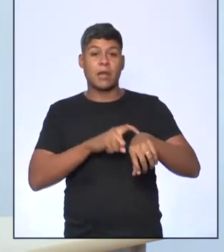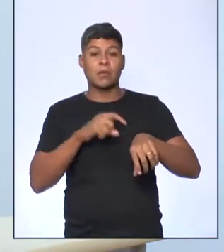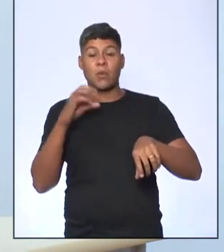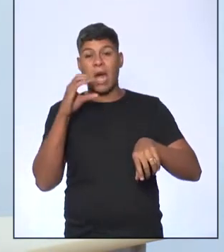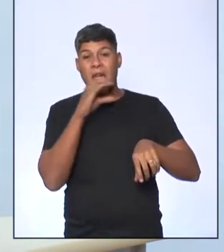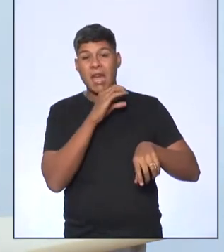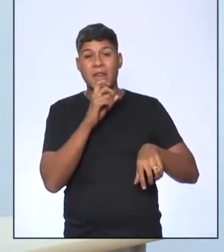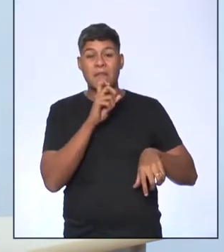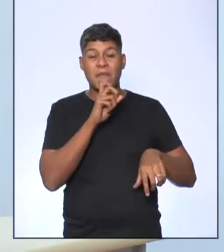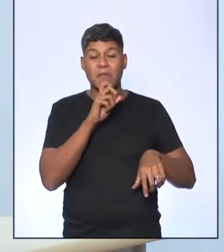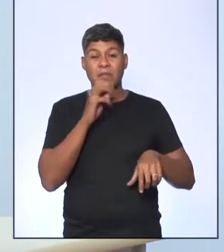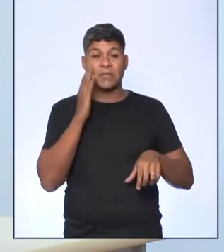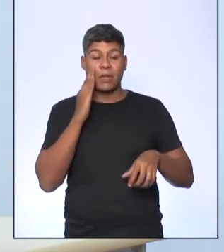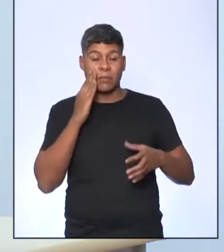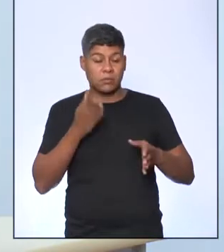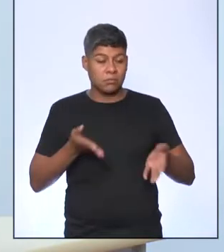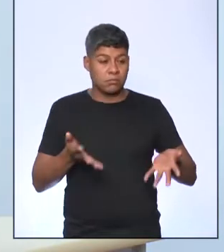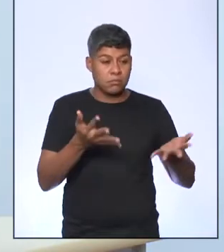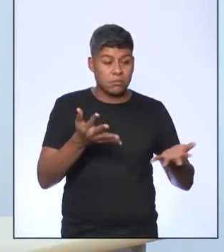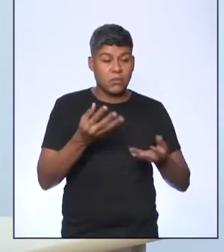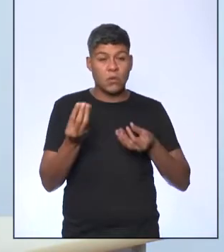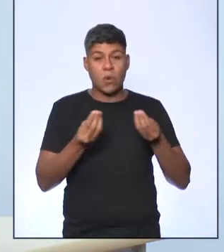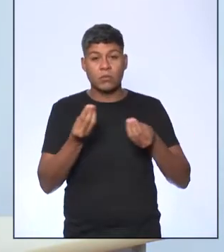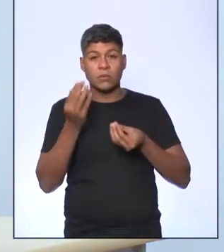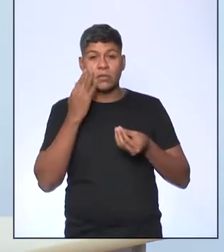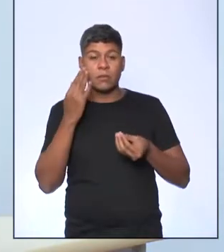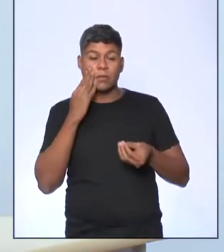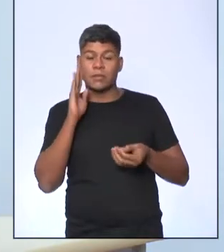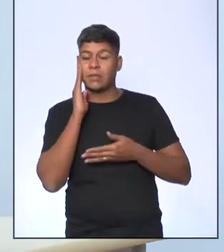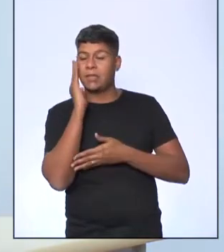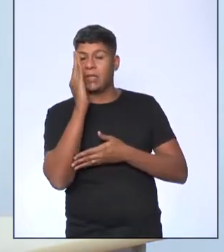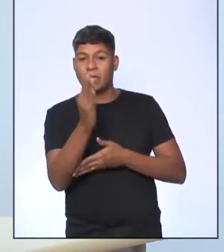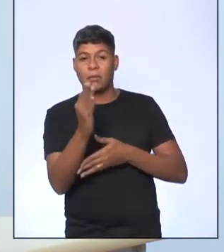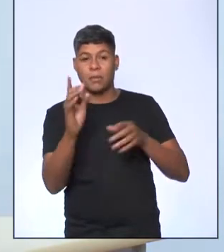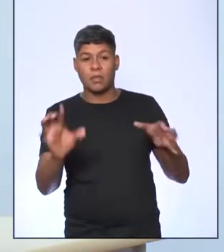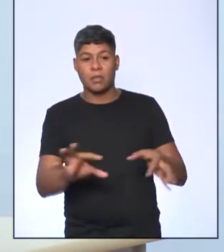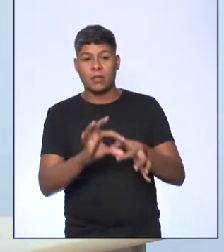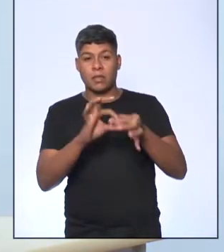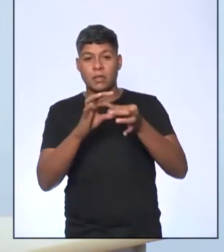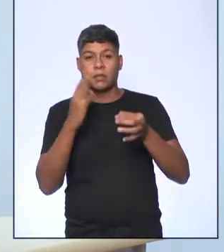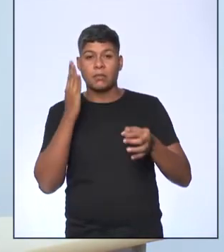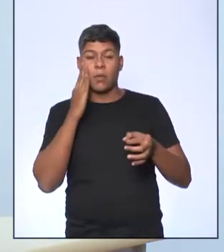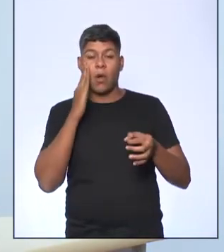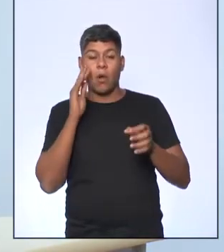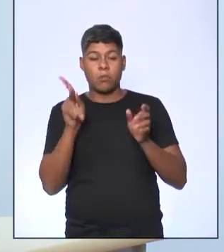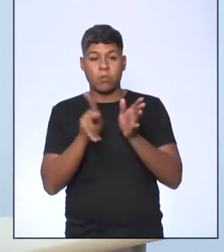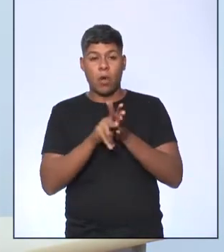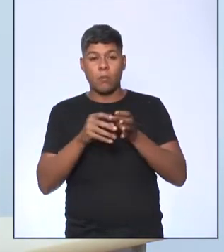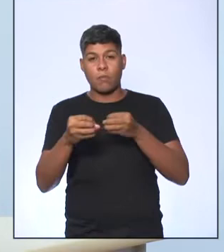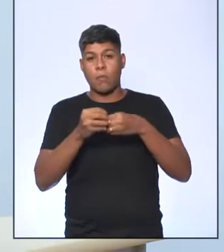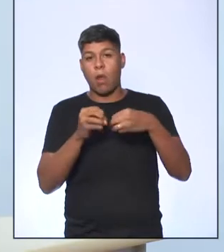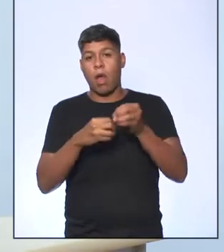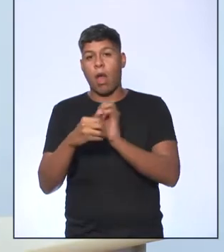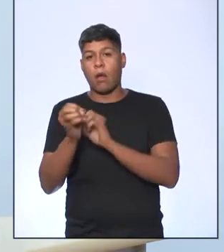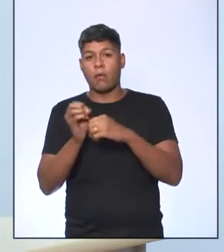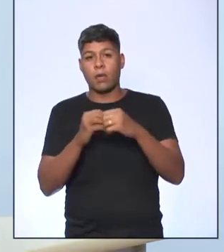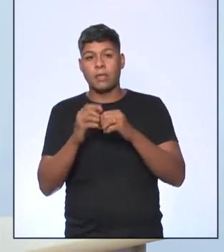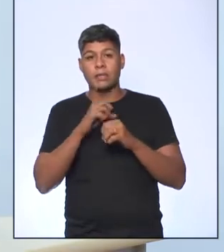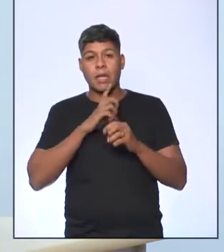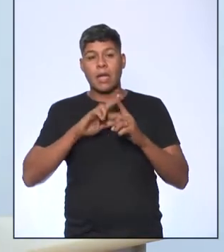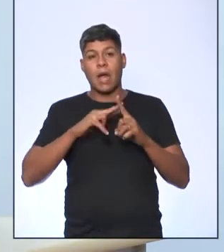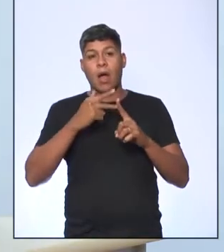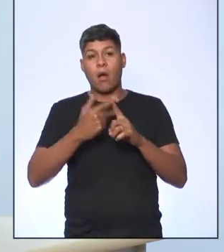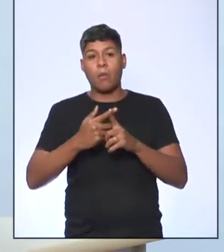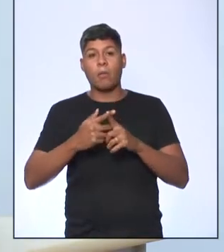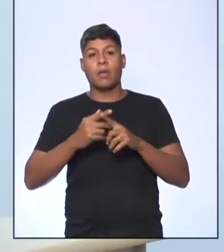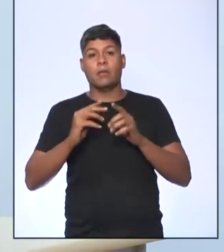que a temperatura ela influencia? A temperatura está diretamente ligada com a agitação das moléculas. Quando a gente tem um aumento